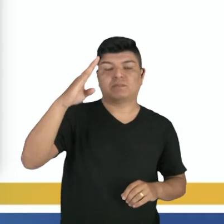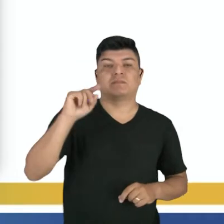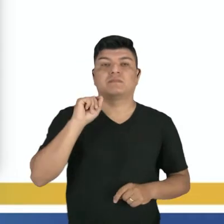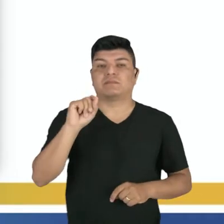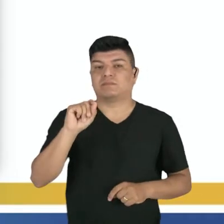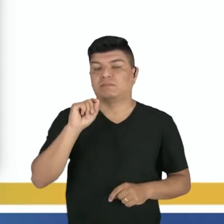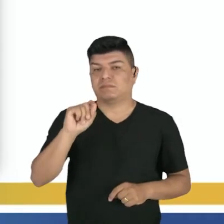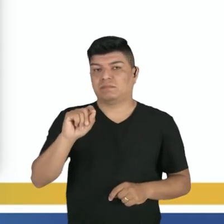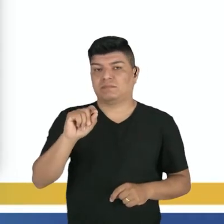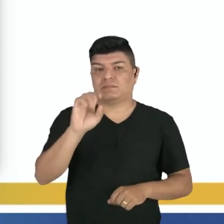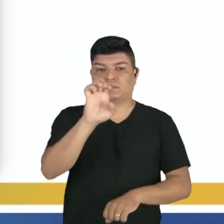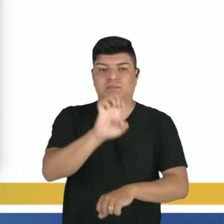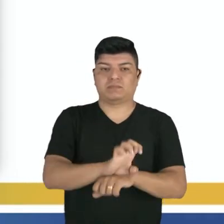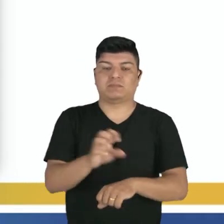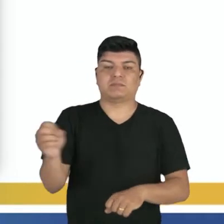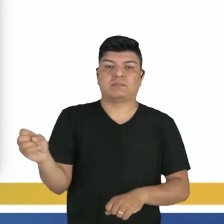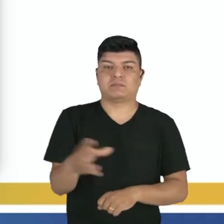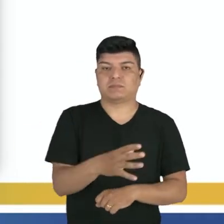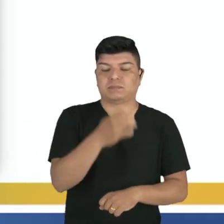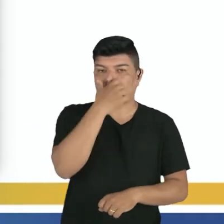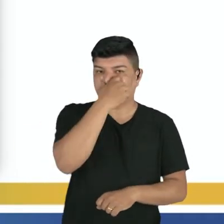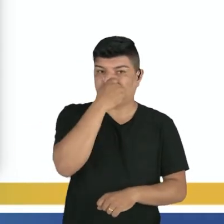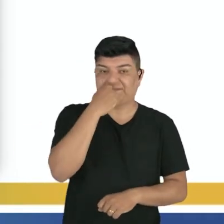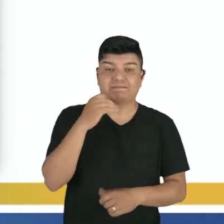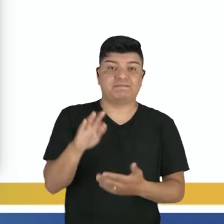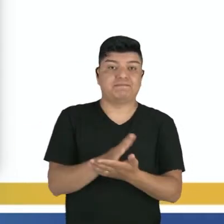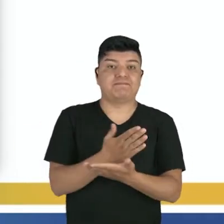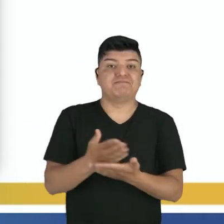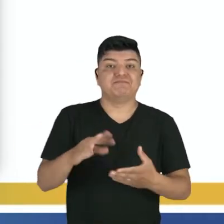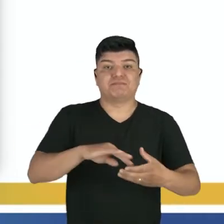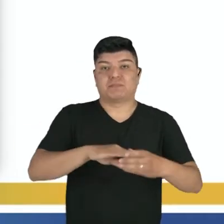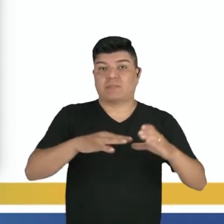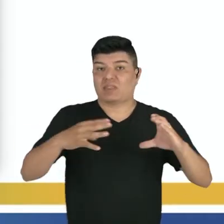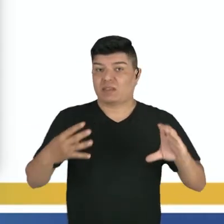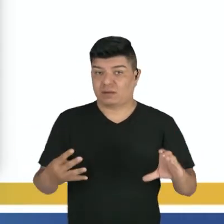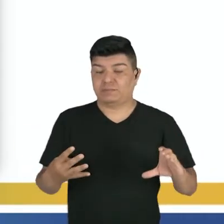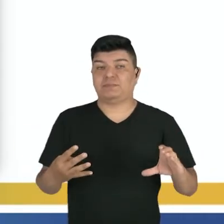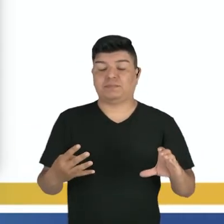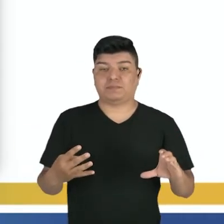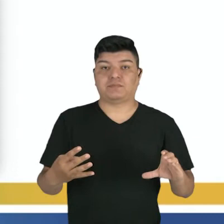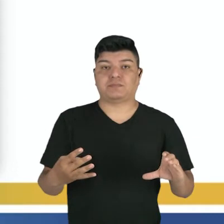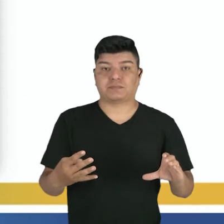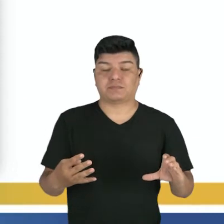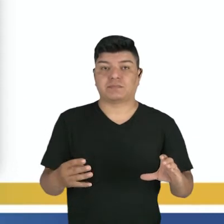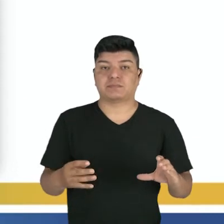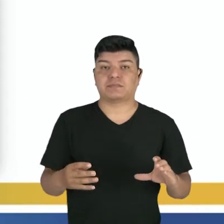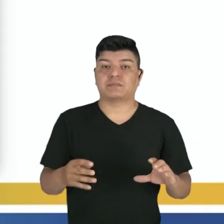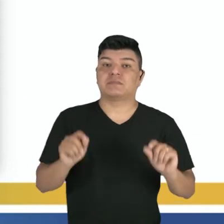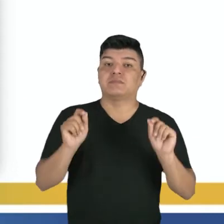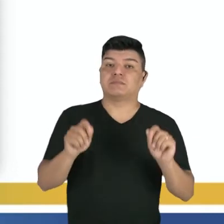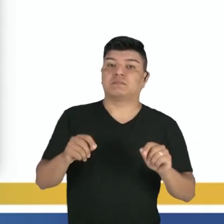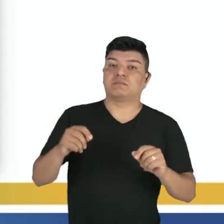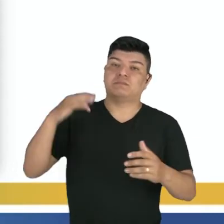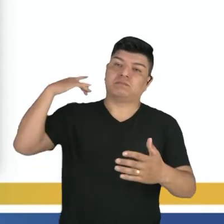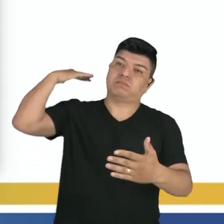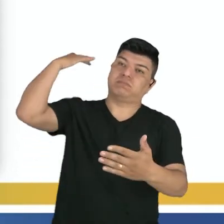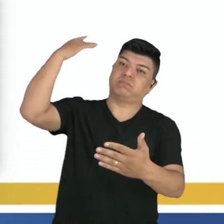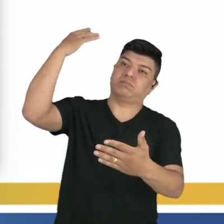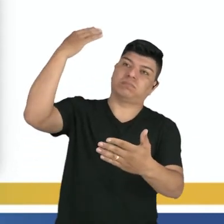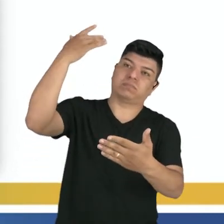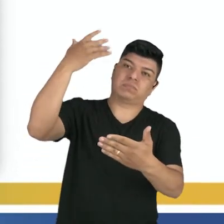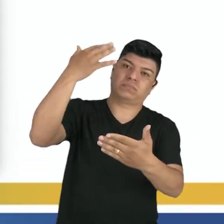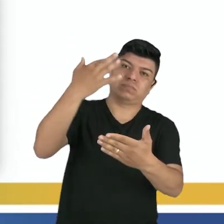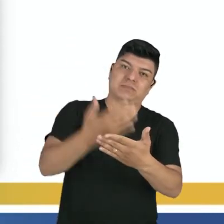diz respeito ao Estado moderno. Algumas características, obviamente, elas perduram até os nossos